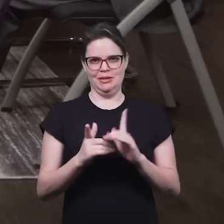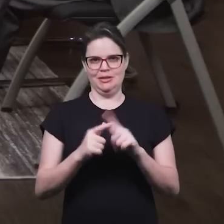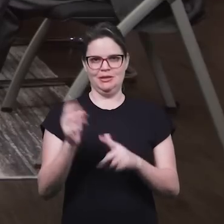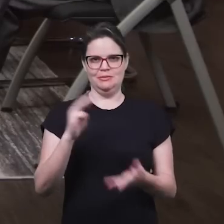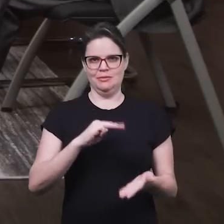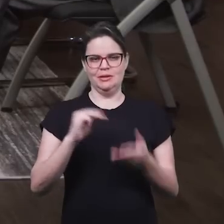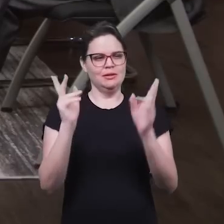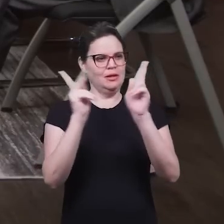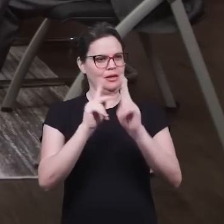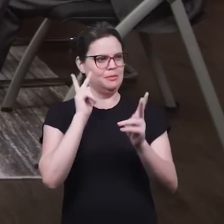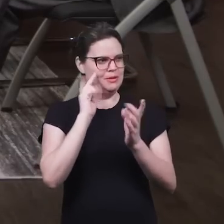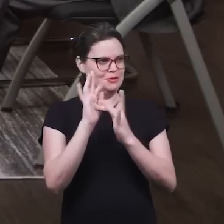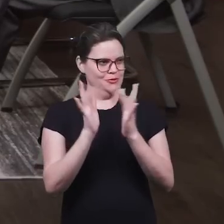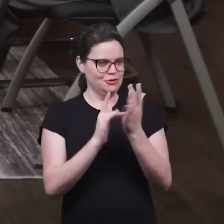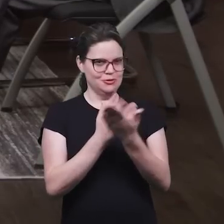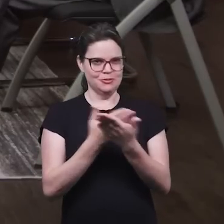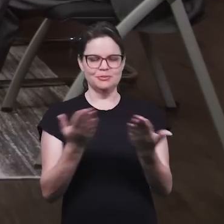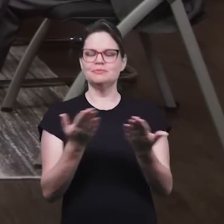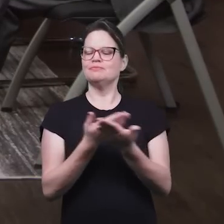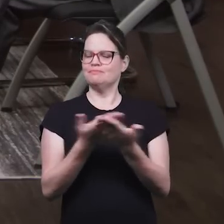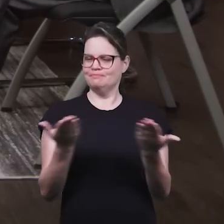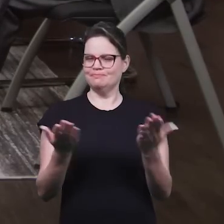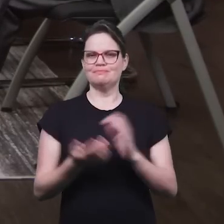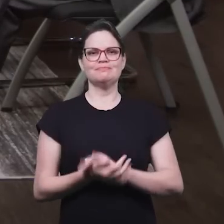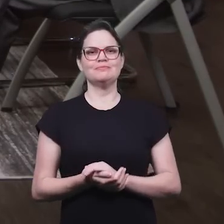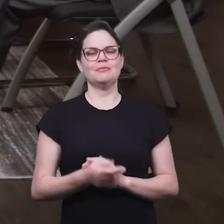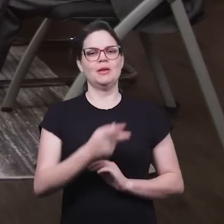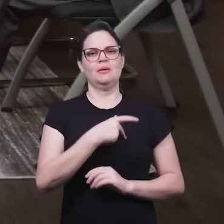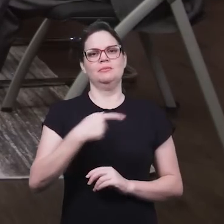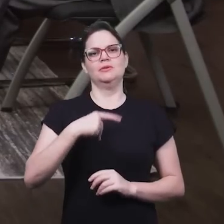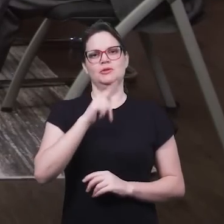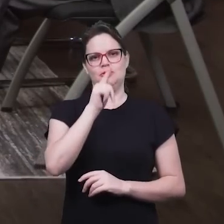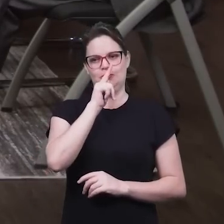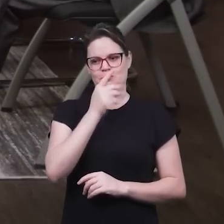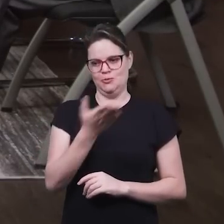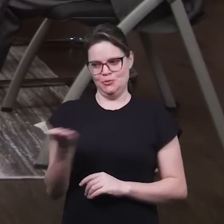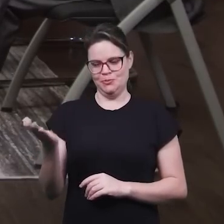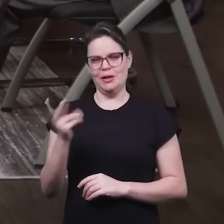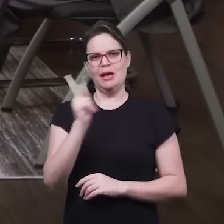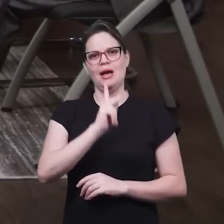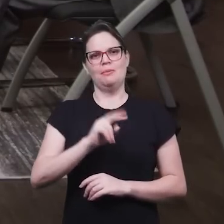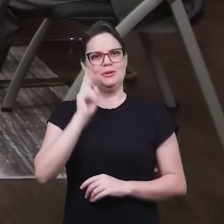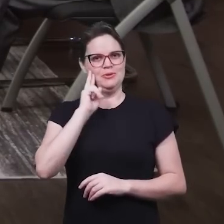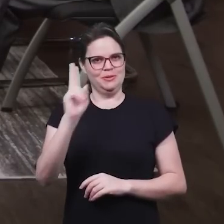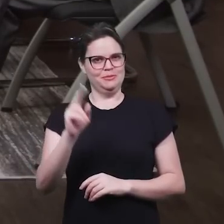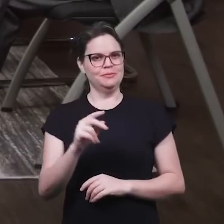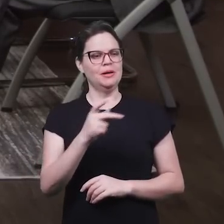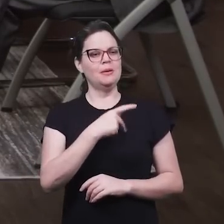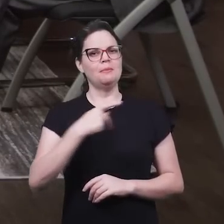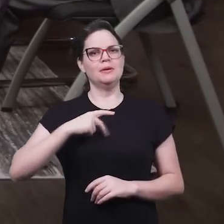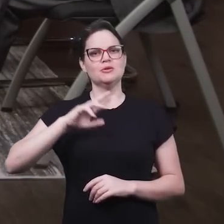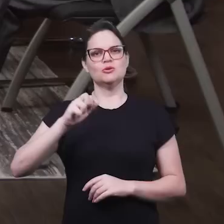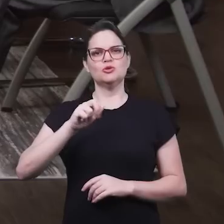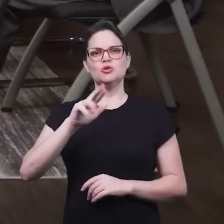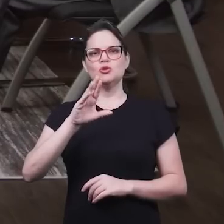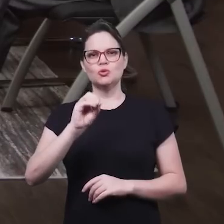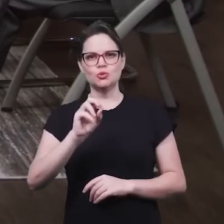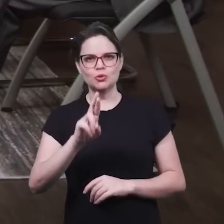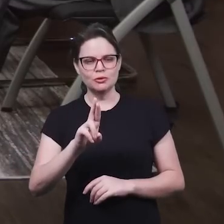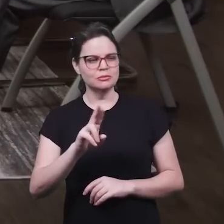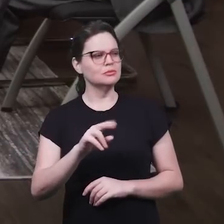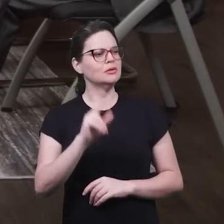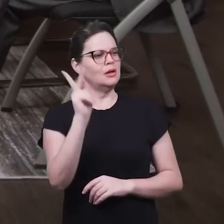Pastor Gedeu, a paz do Senhor. Paz do Senhor a todos. E aos demais, pastor Gilson Souza, paz do Senhor. A paz do Senhor, pastor José. Pastor Júlio, paz do Senhor.